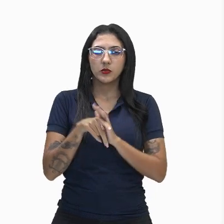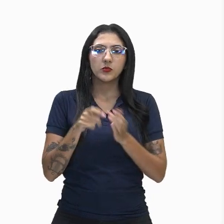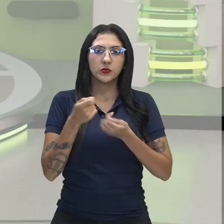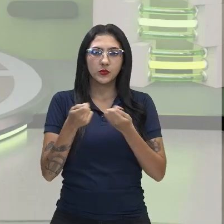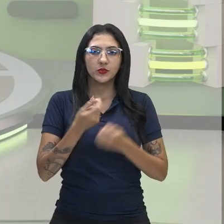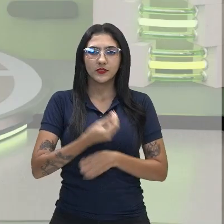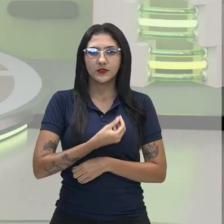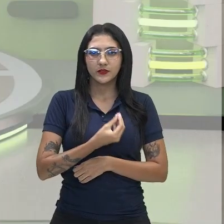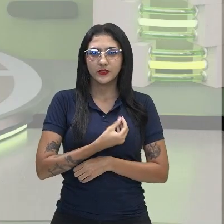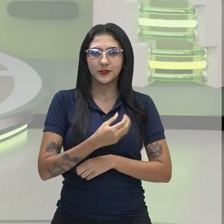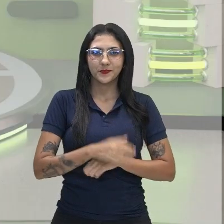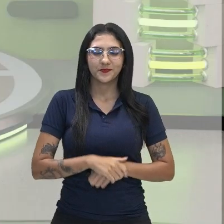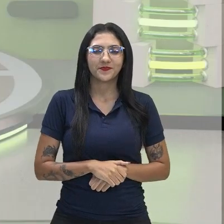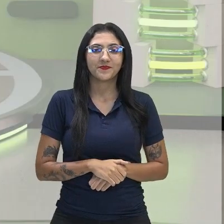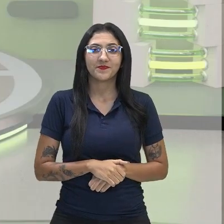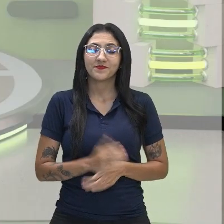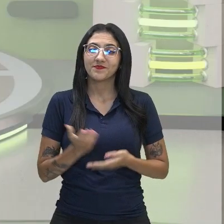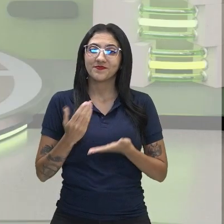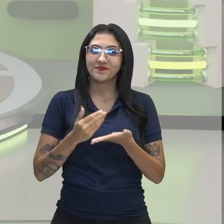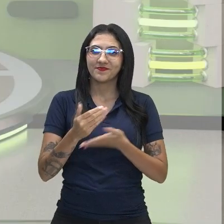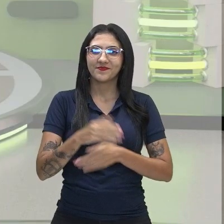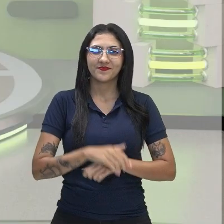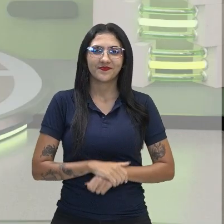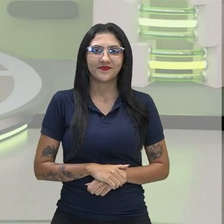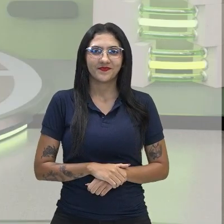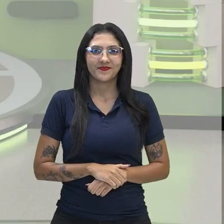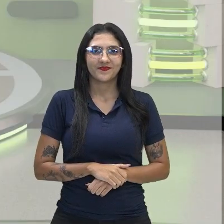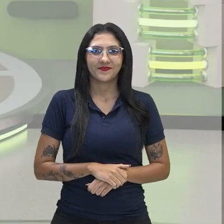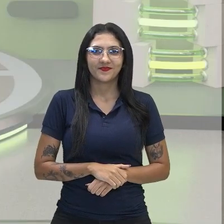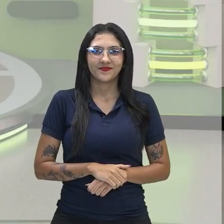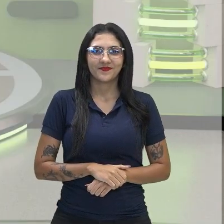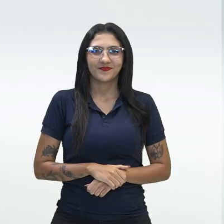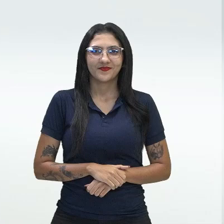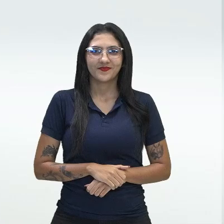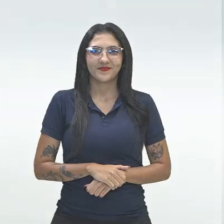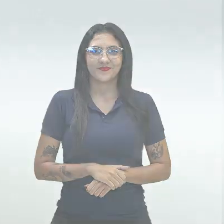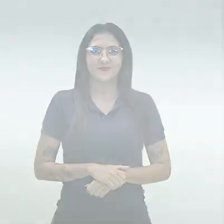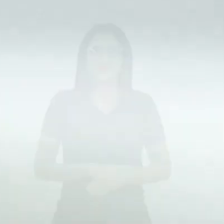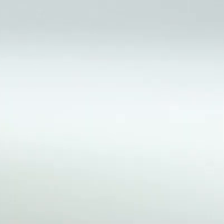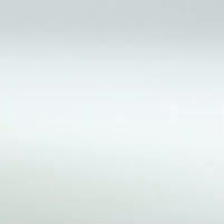vida. Então vamos à nossa aula.